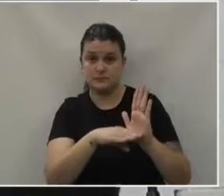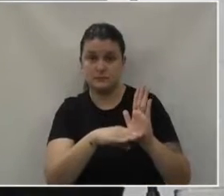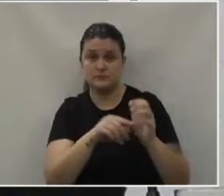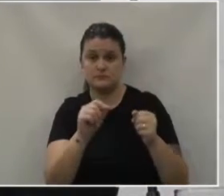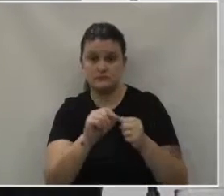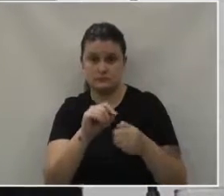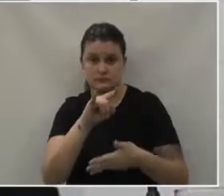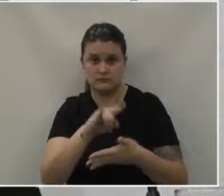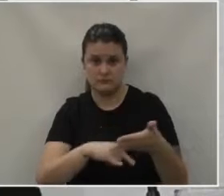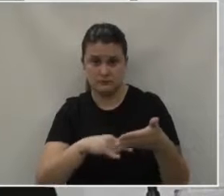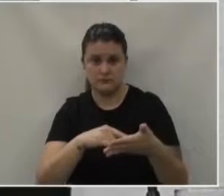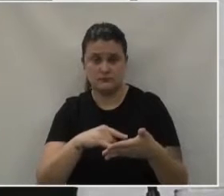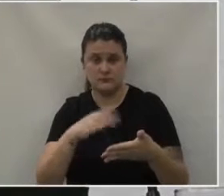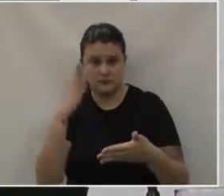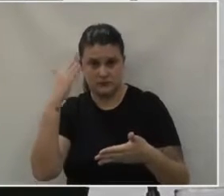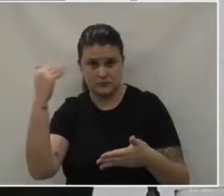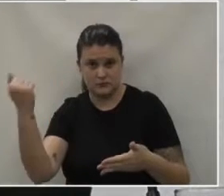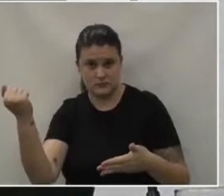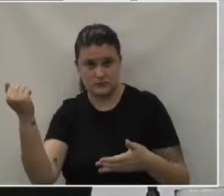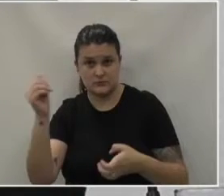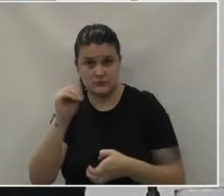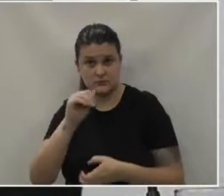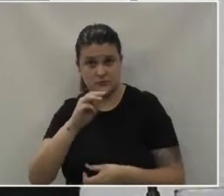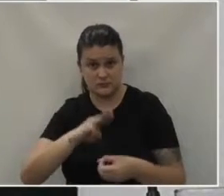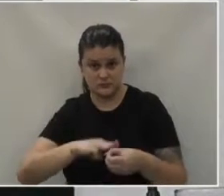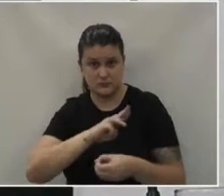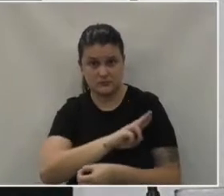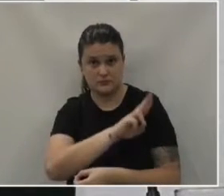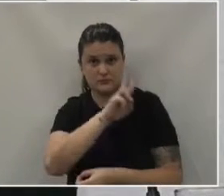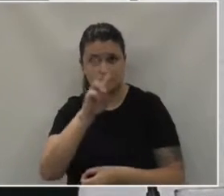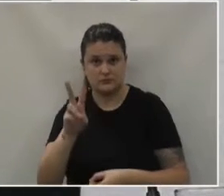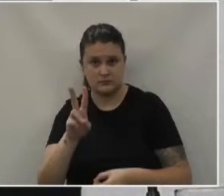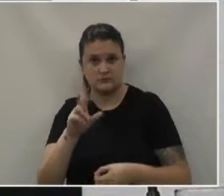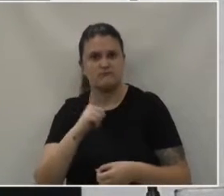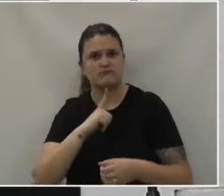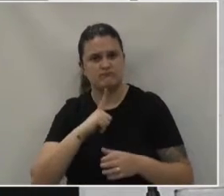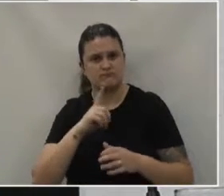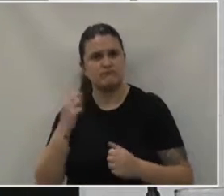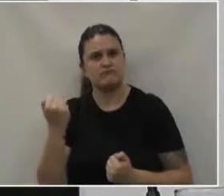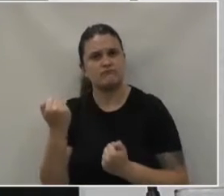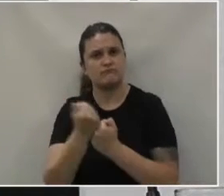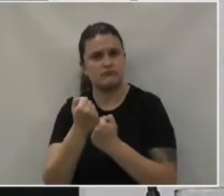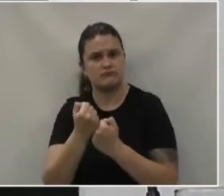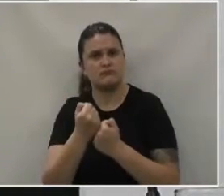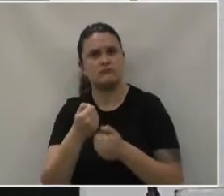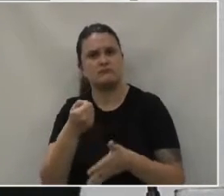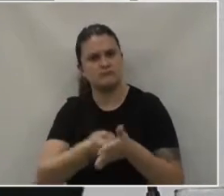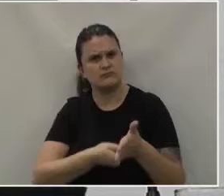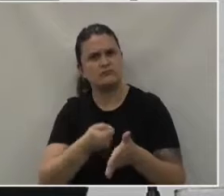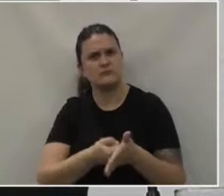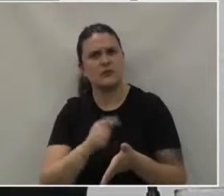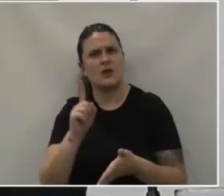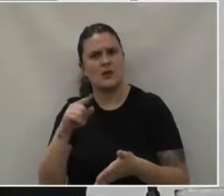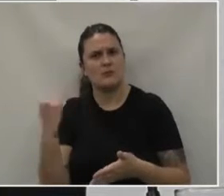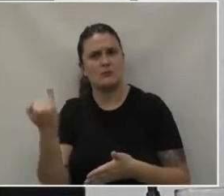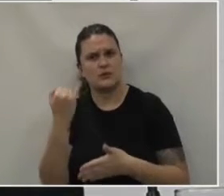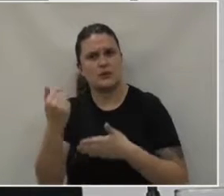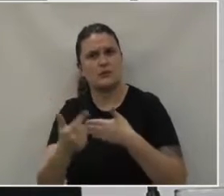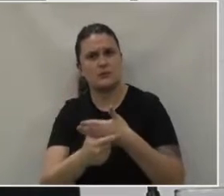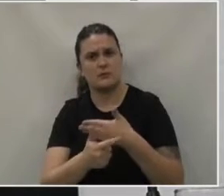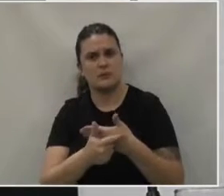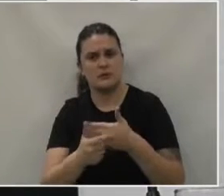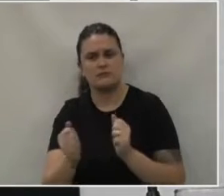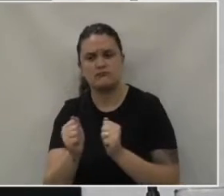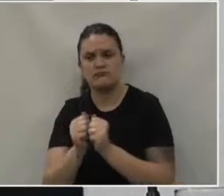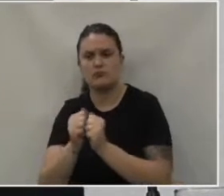moção, União da Vitória marca posição ao reivindicar o seu importante papel ao lado